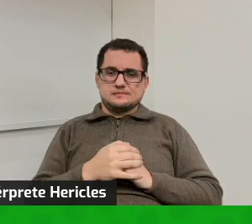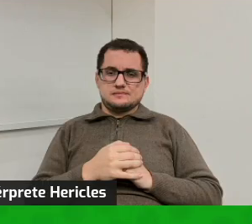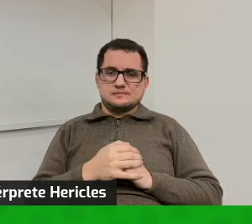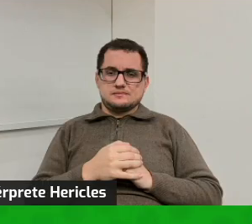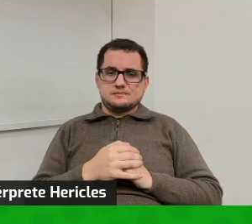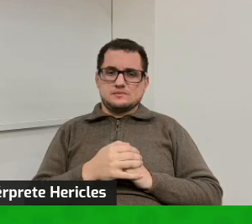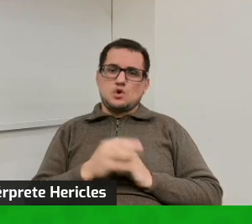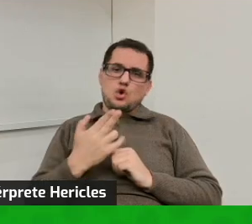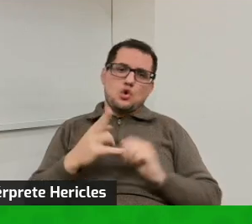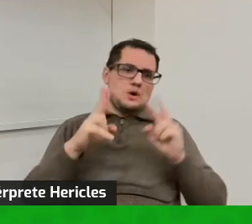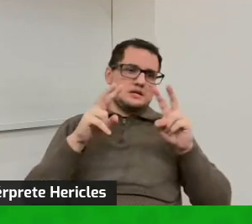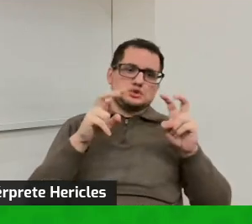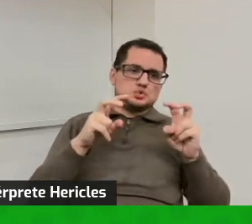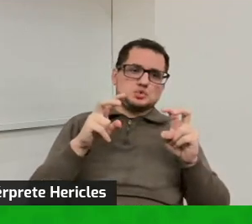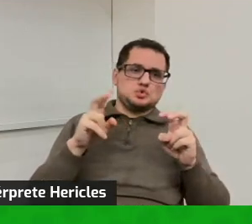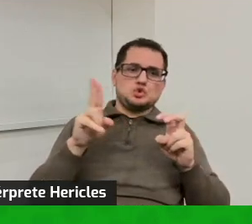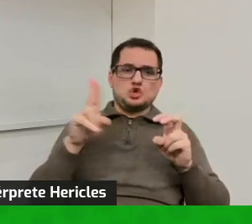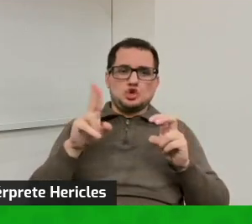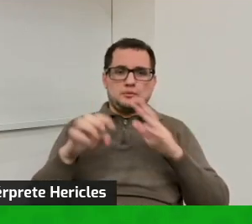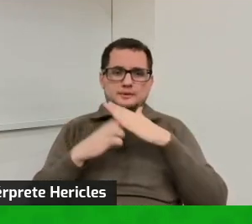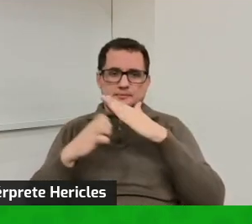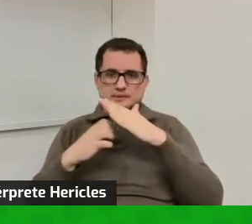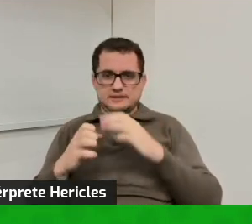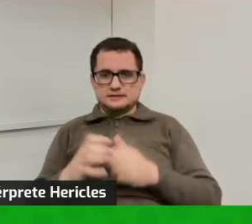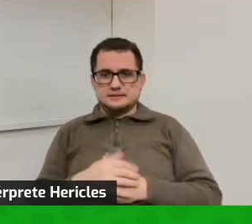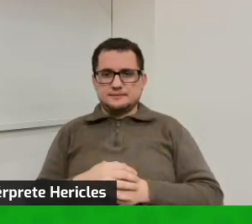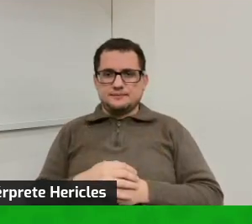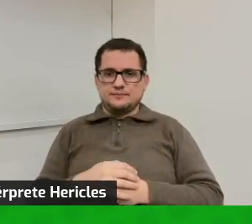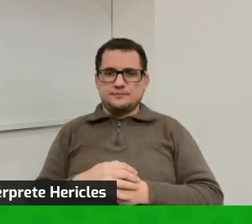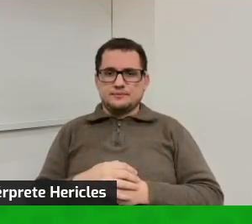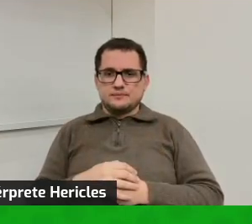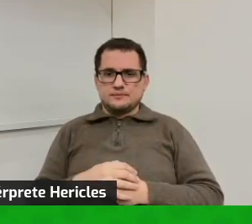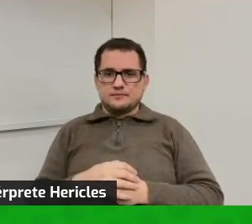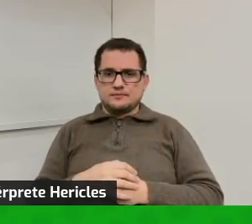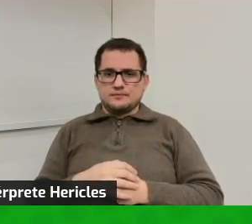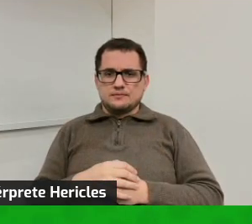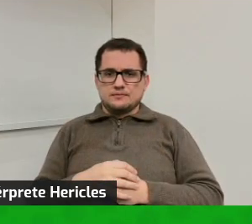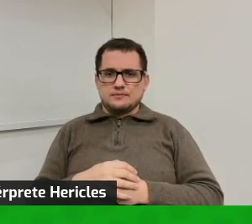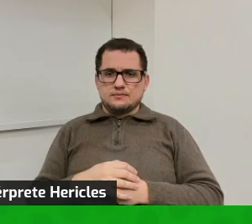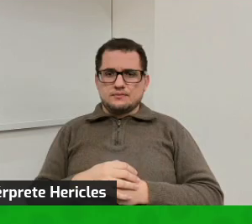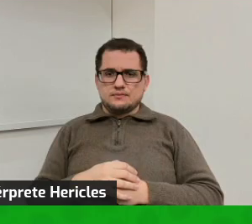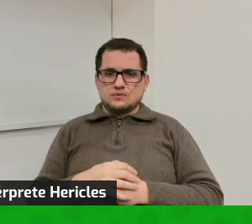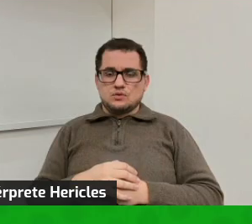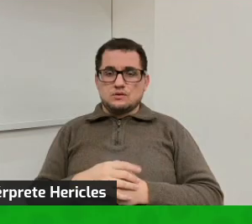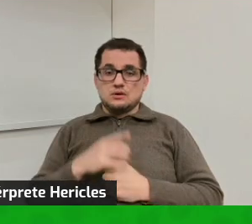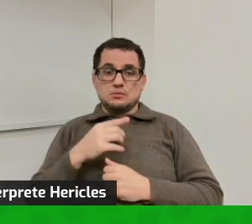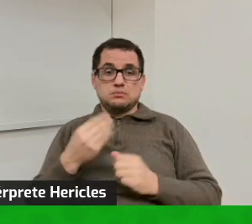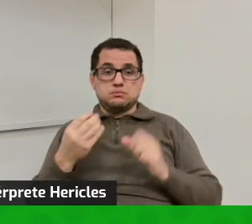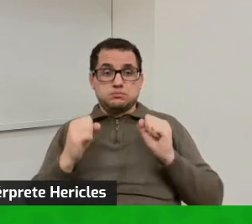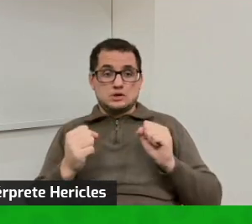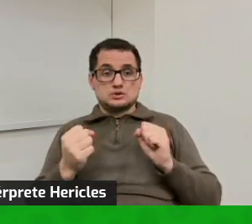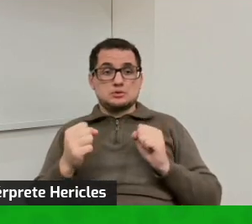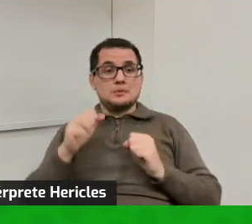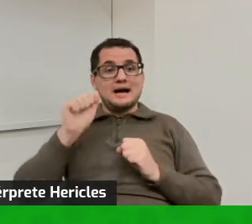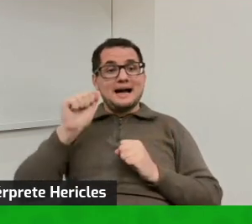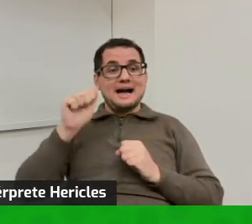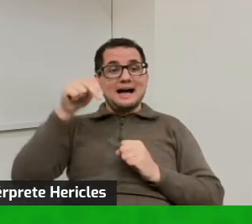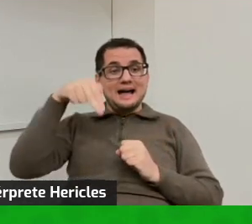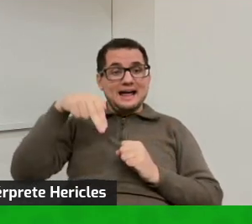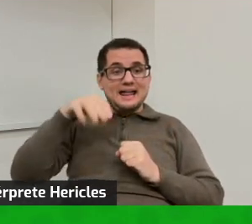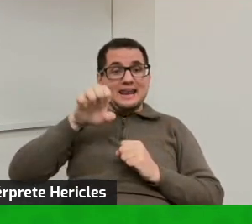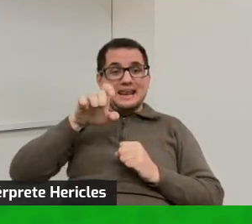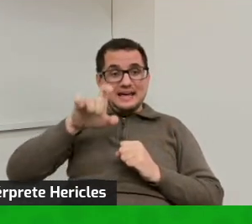coloco proposta e coloco o nome da minha empresa. E aqui eu posso colocar como um anexo, e daí ele vai gerar um documento de